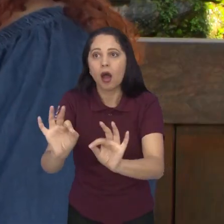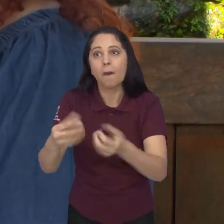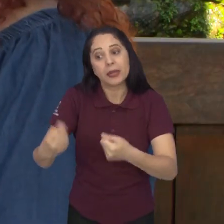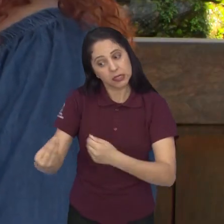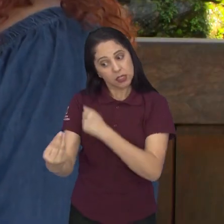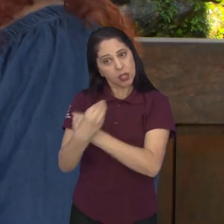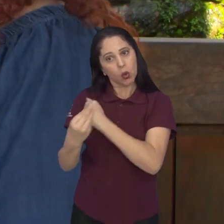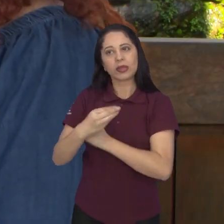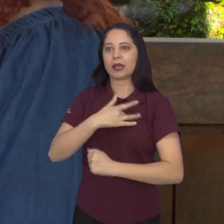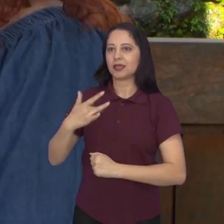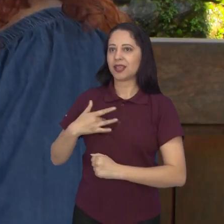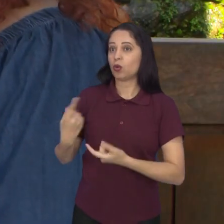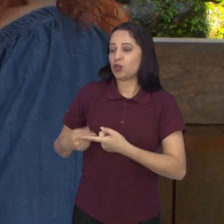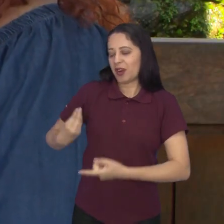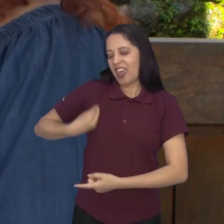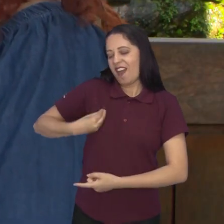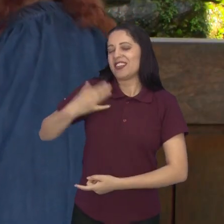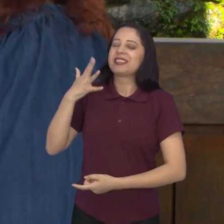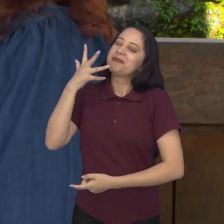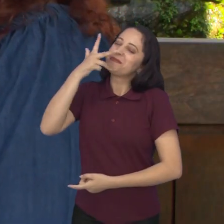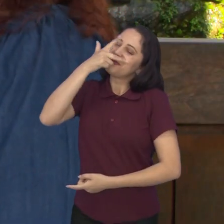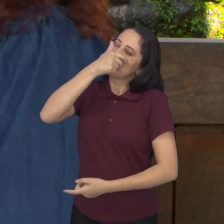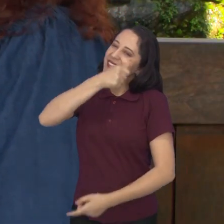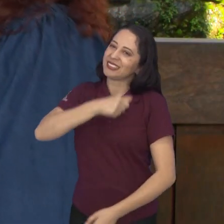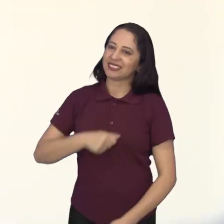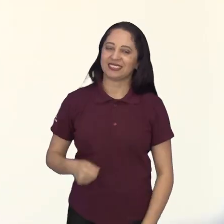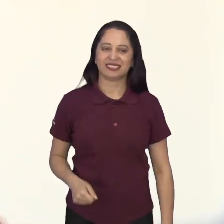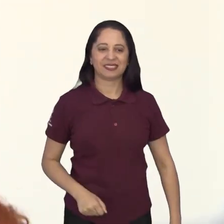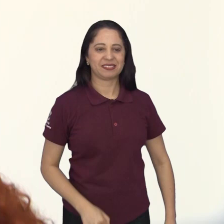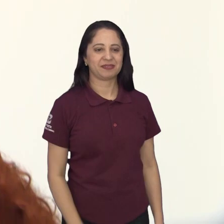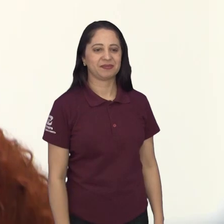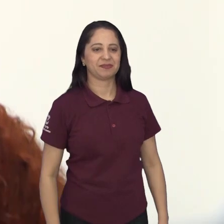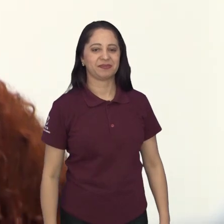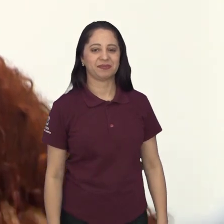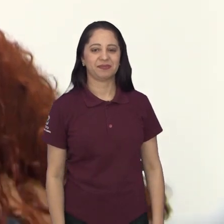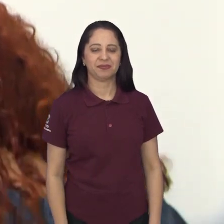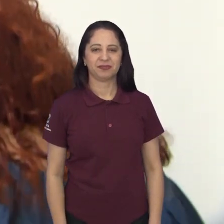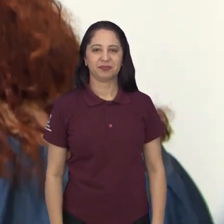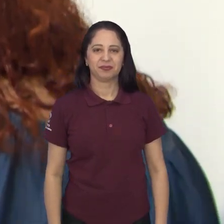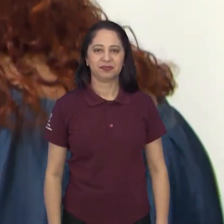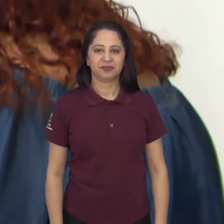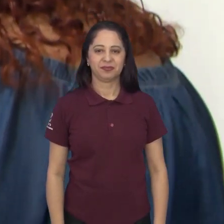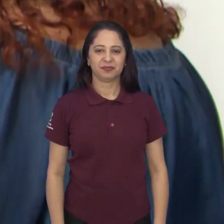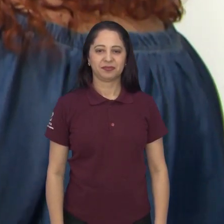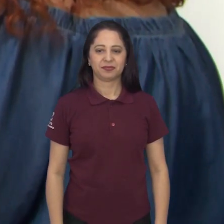Então cuide-se, a vida é bela, precisamos viver ela.